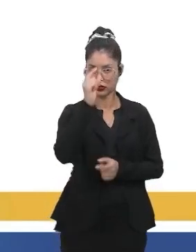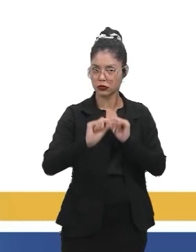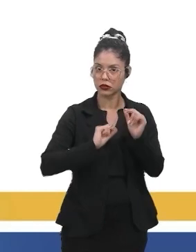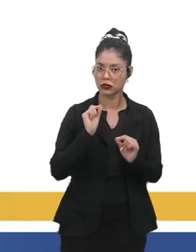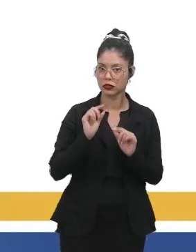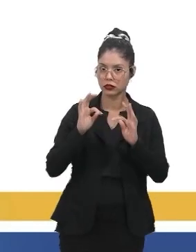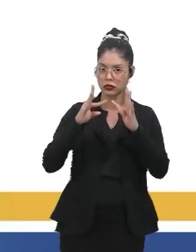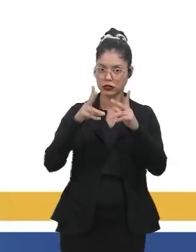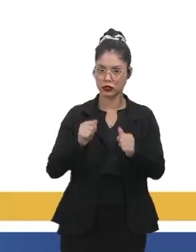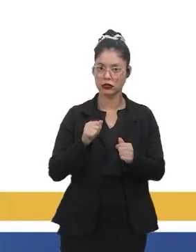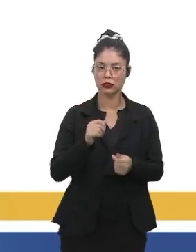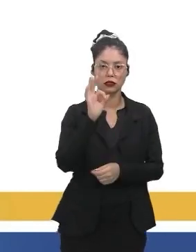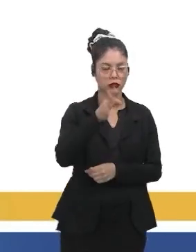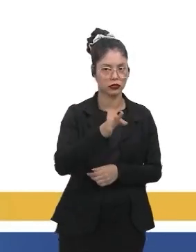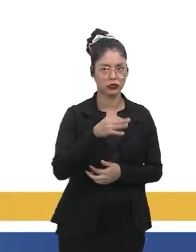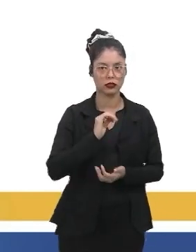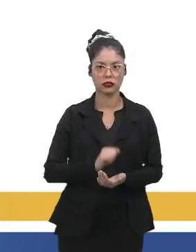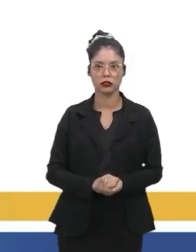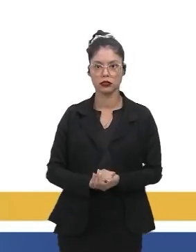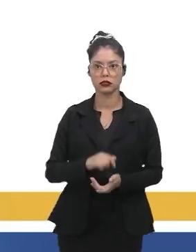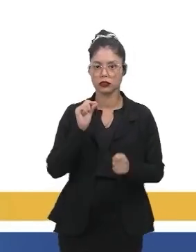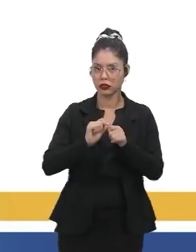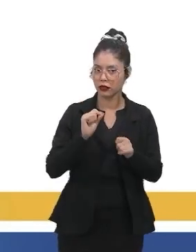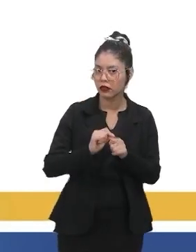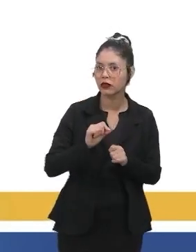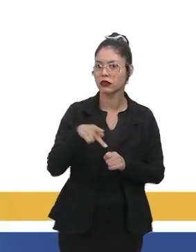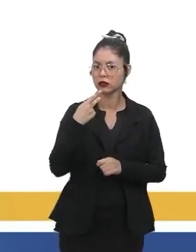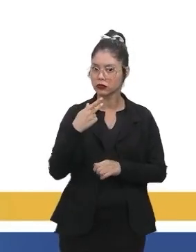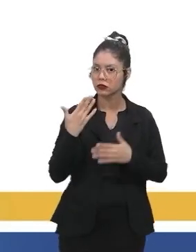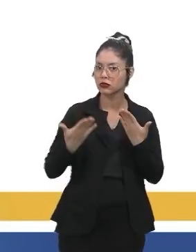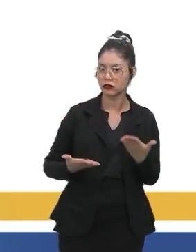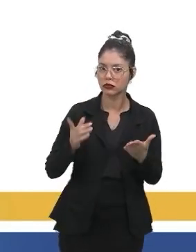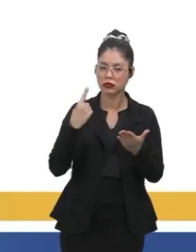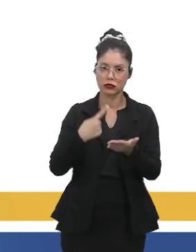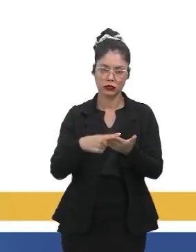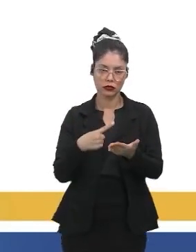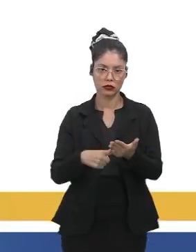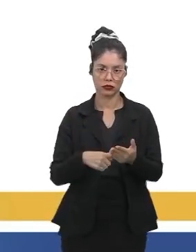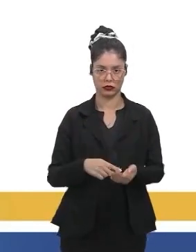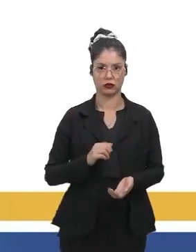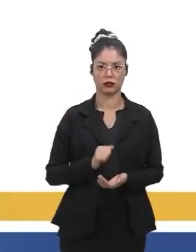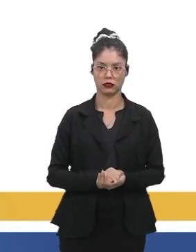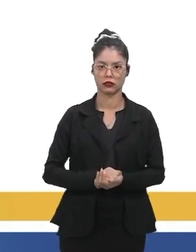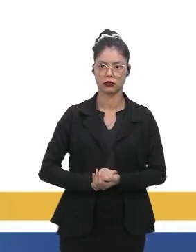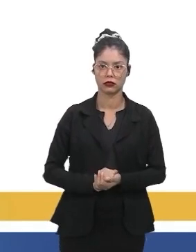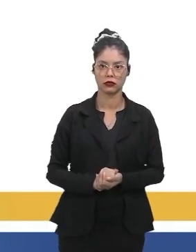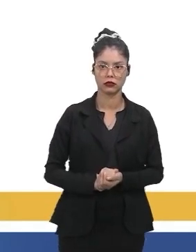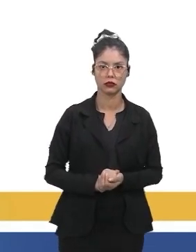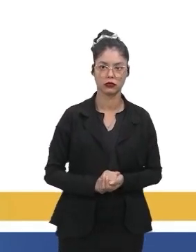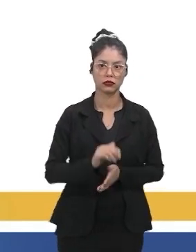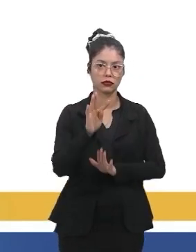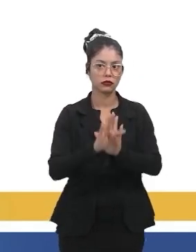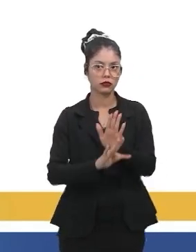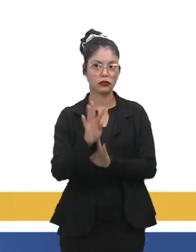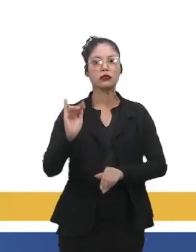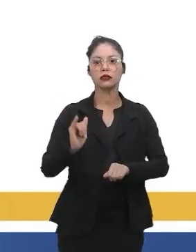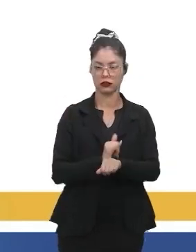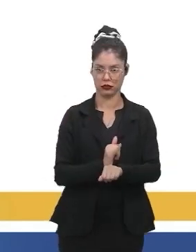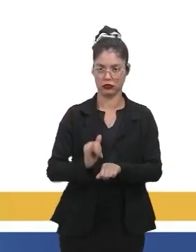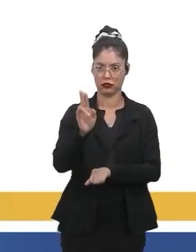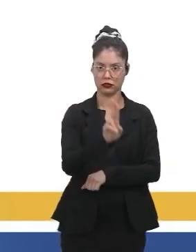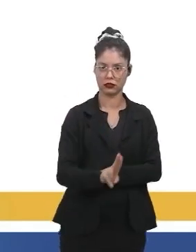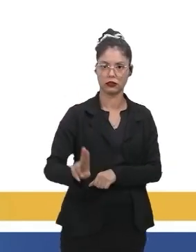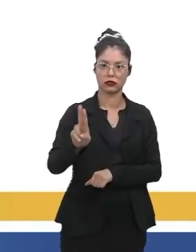que tudo está certo, mas o que vai dizer o que está certo é de acordo com o comando da questão. No texto,